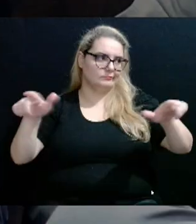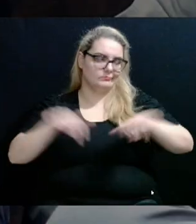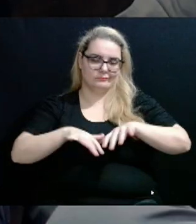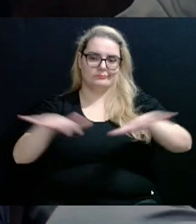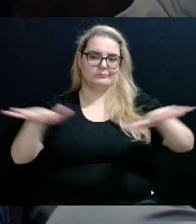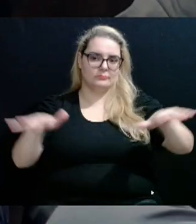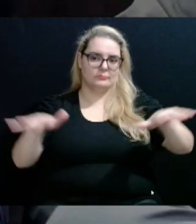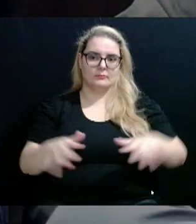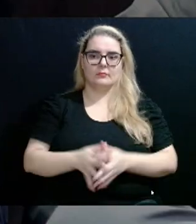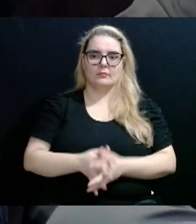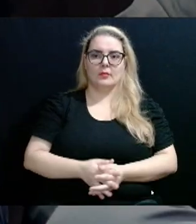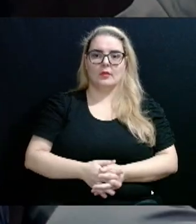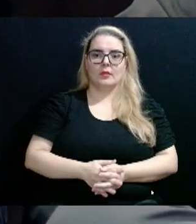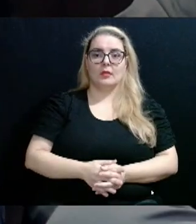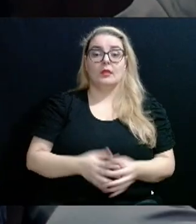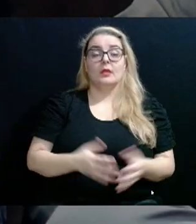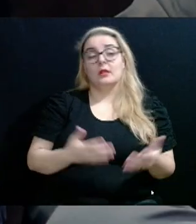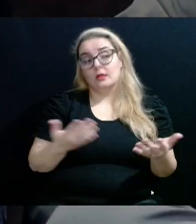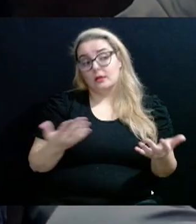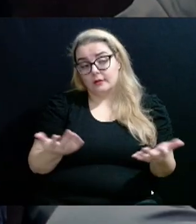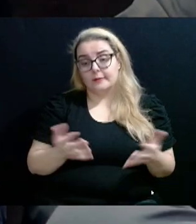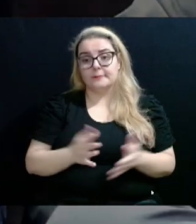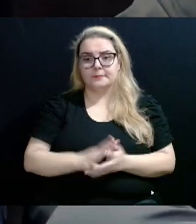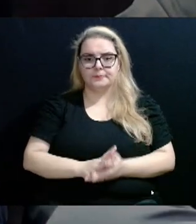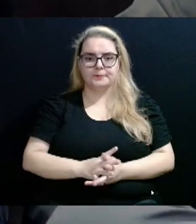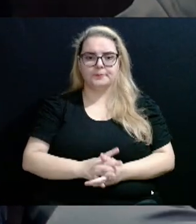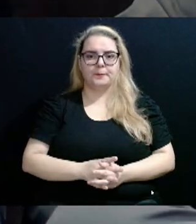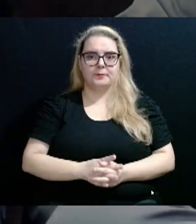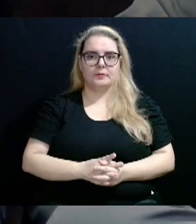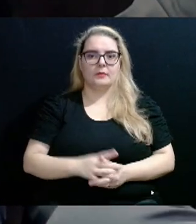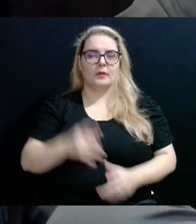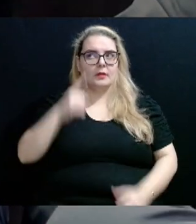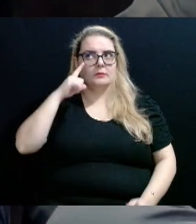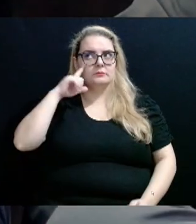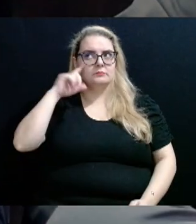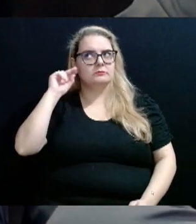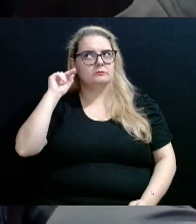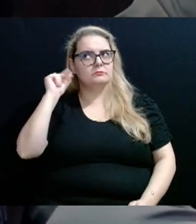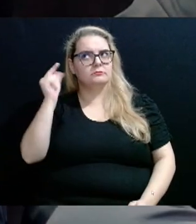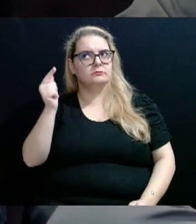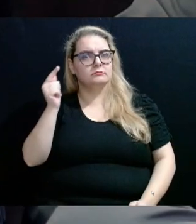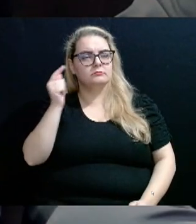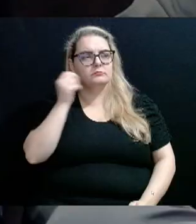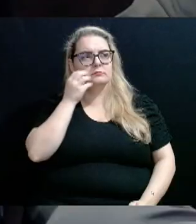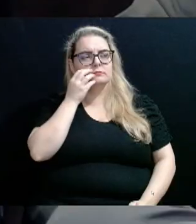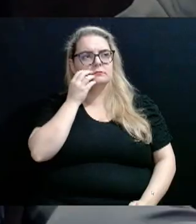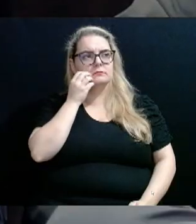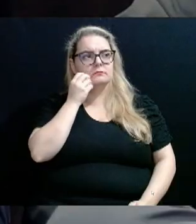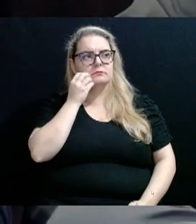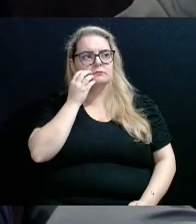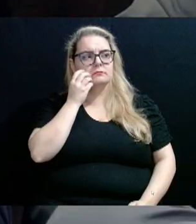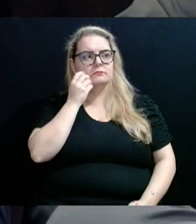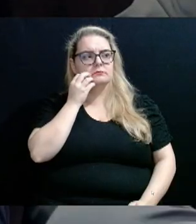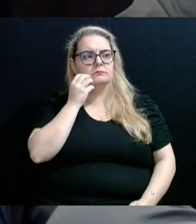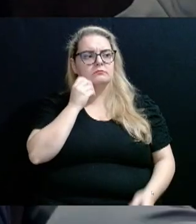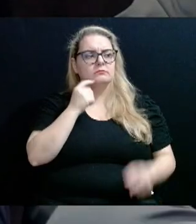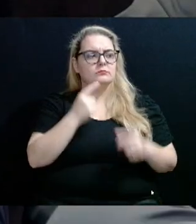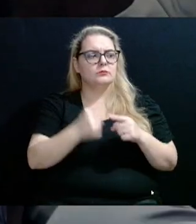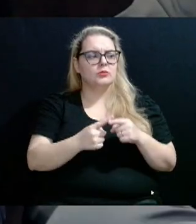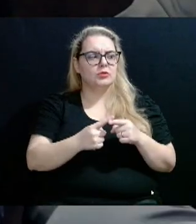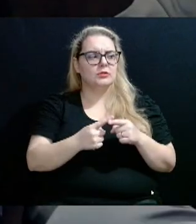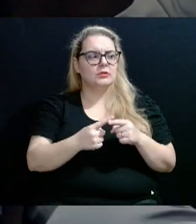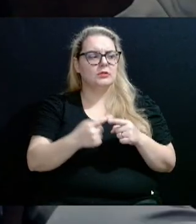Então, é aí que veio essa virada de chave para mim. Por que que eu não utilizo já o meu conhecimento de faculdade e de